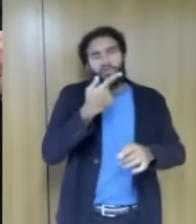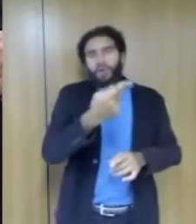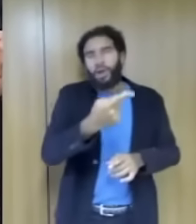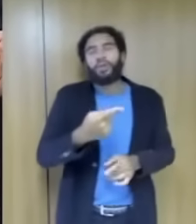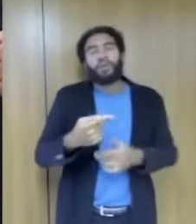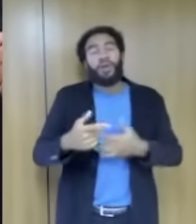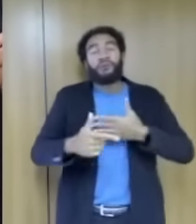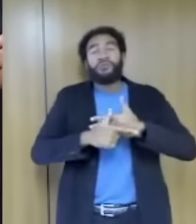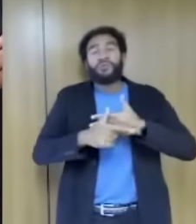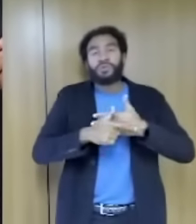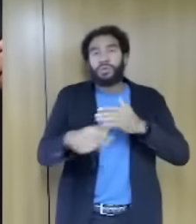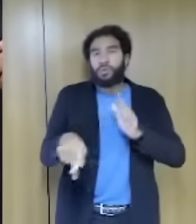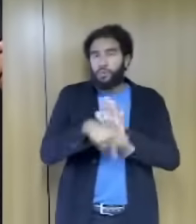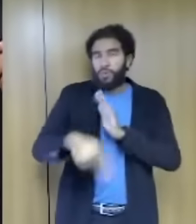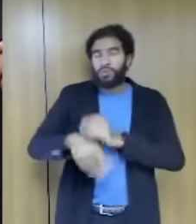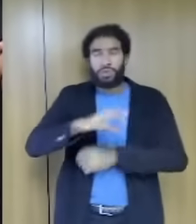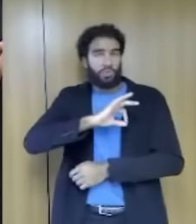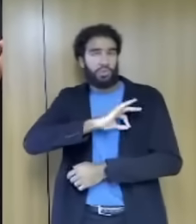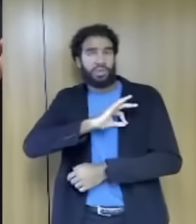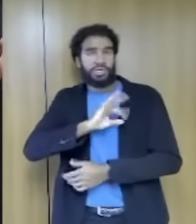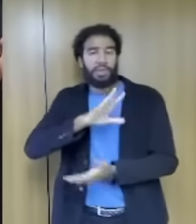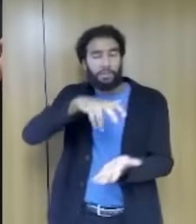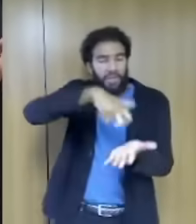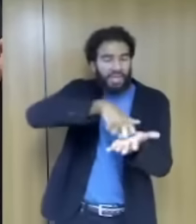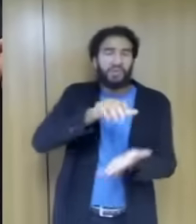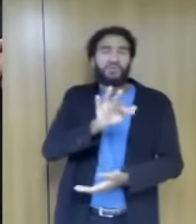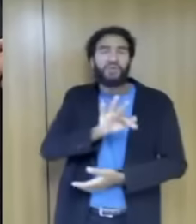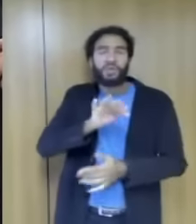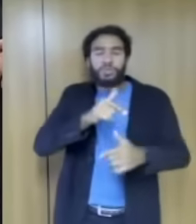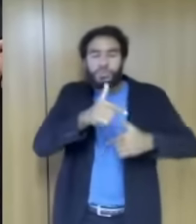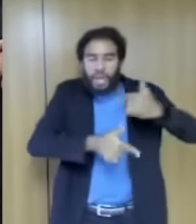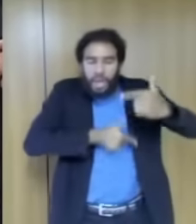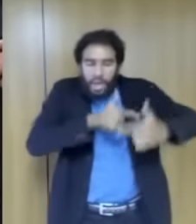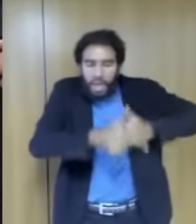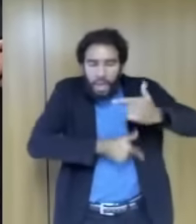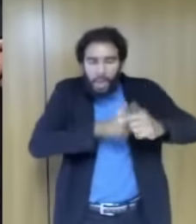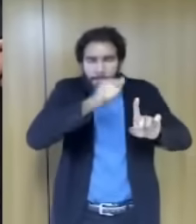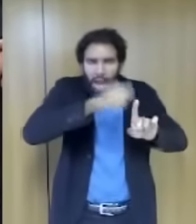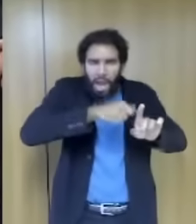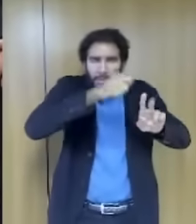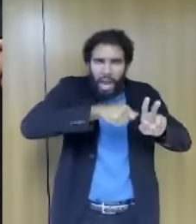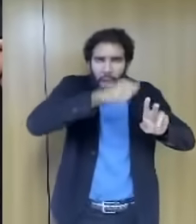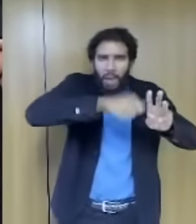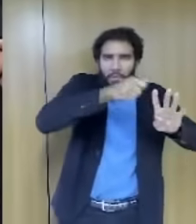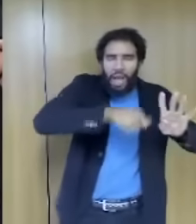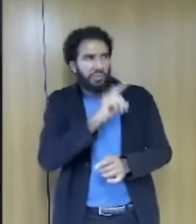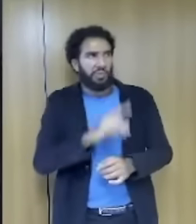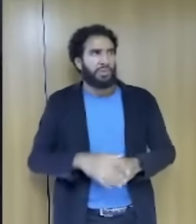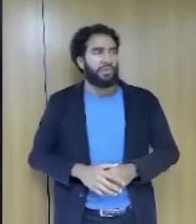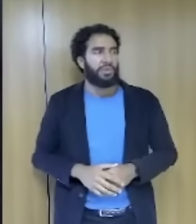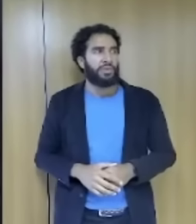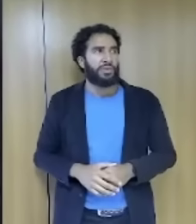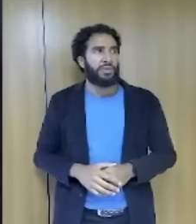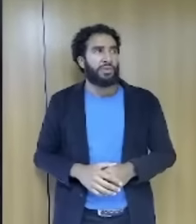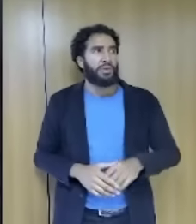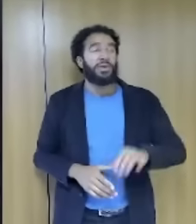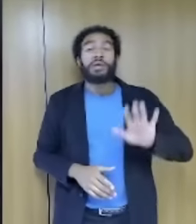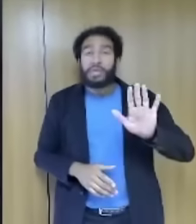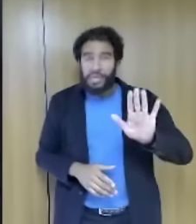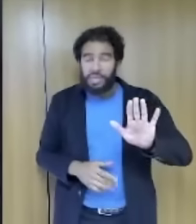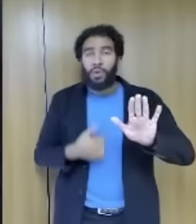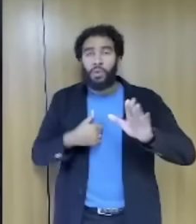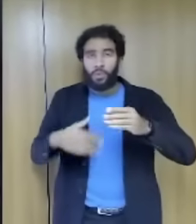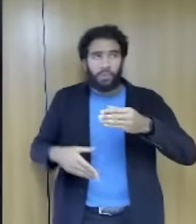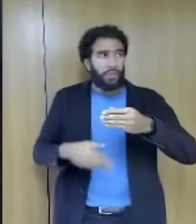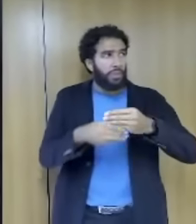papel da Polícia Penal Federal, que trabalhou durante muitos meses para que isso fosse possível. A pergunta do colega é